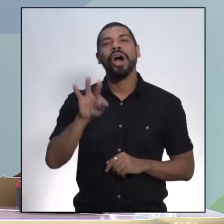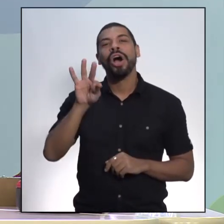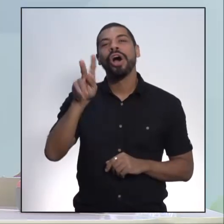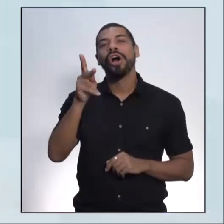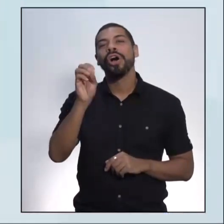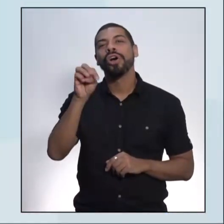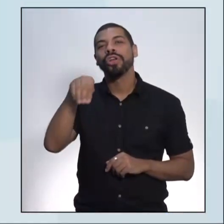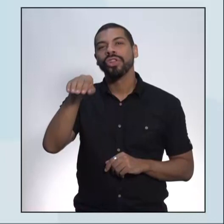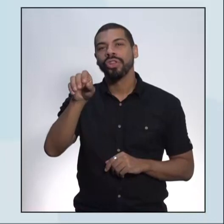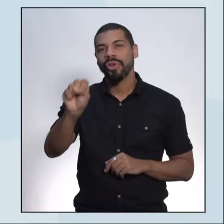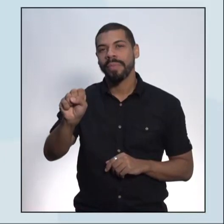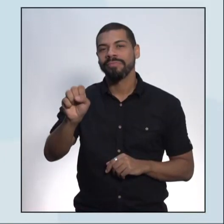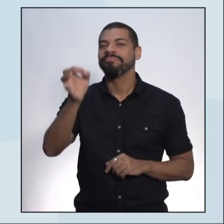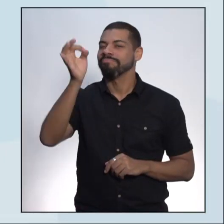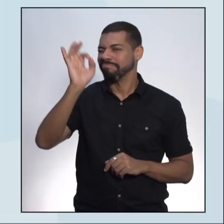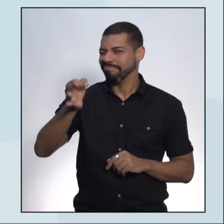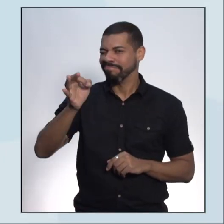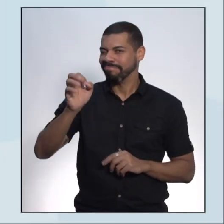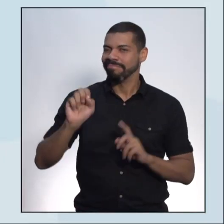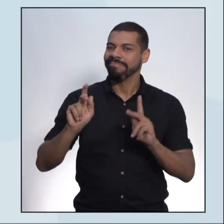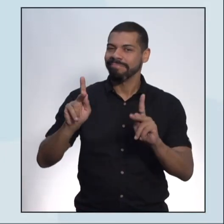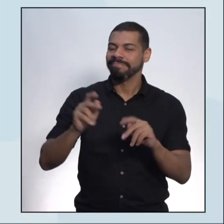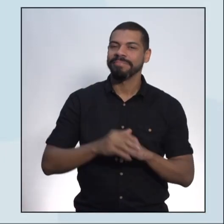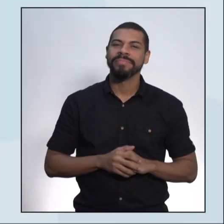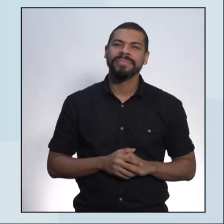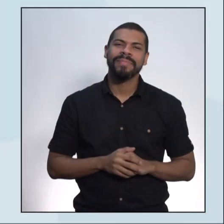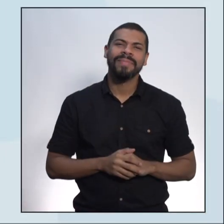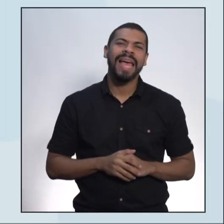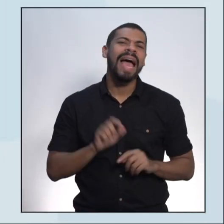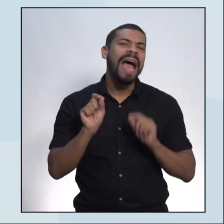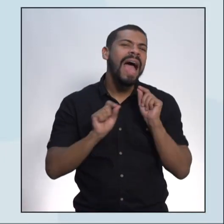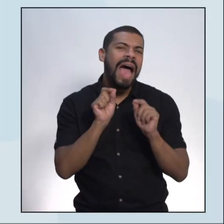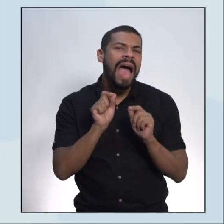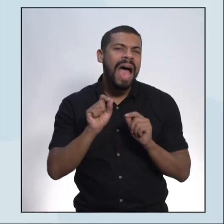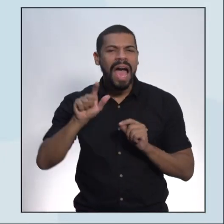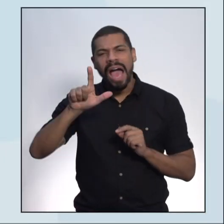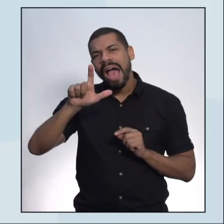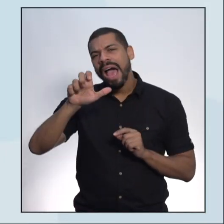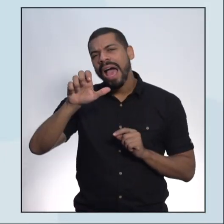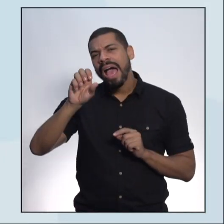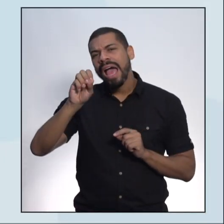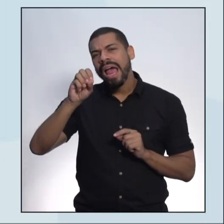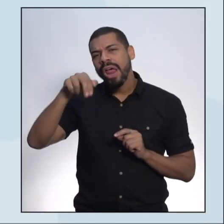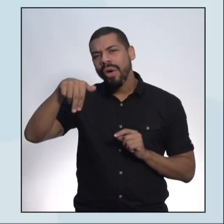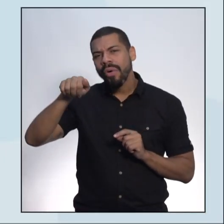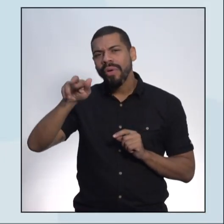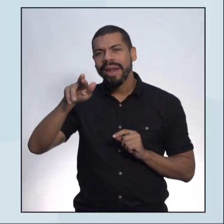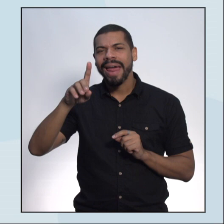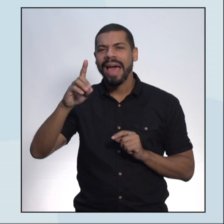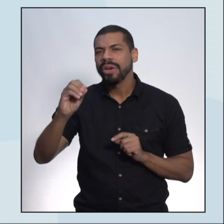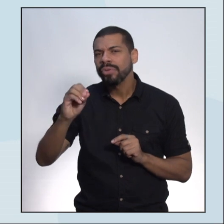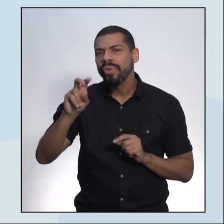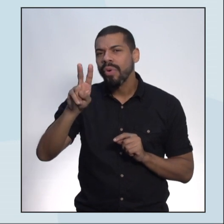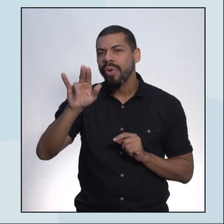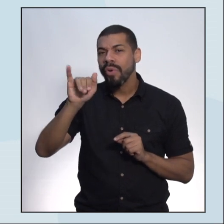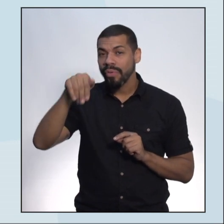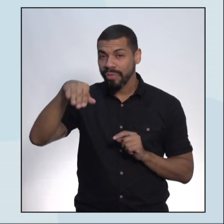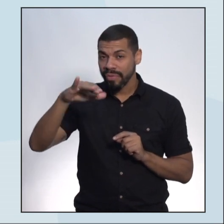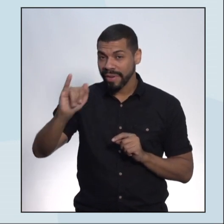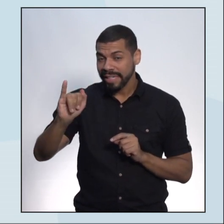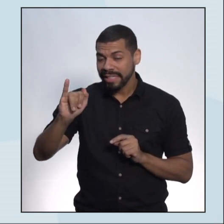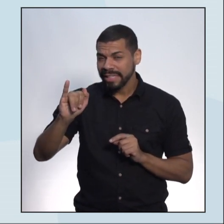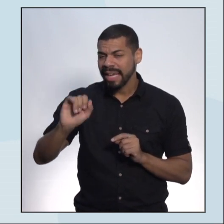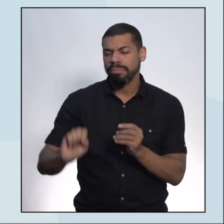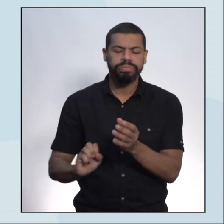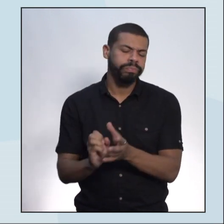Edison, ok, né? O Leonardo da Vinci, entre 1000 invenções que ele tem por aí, é incrível a vida dele,